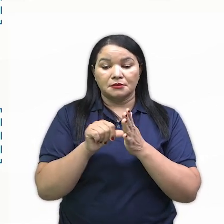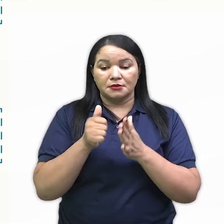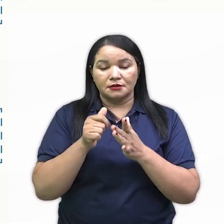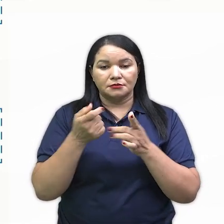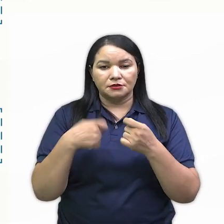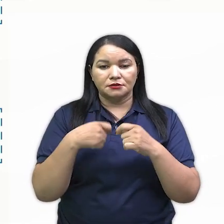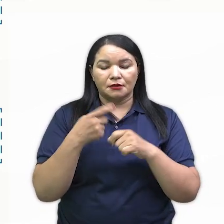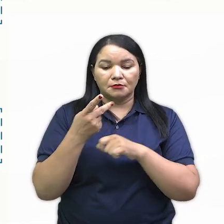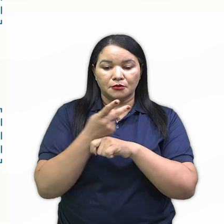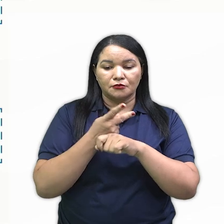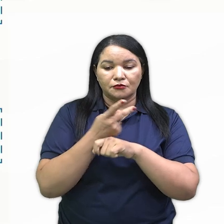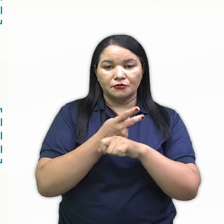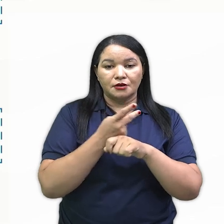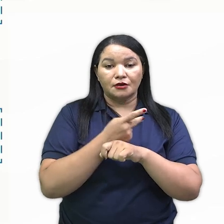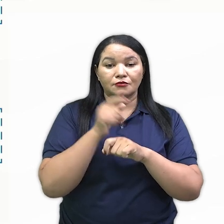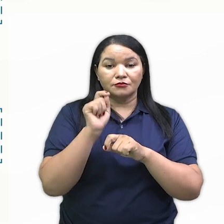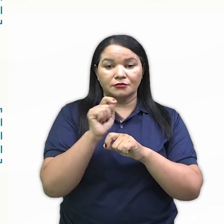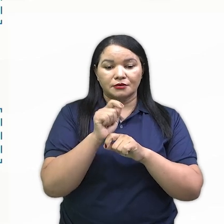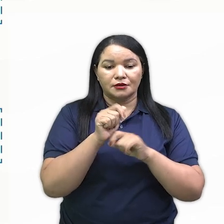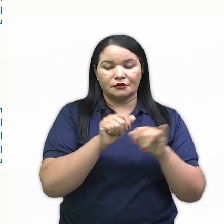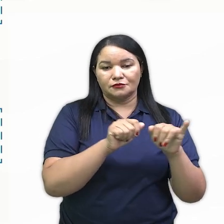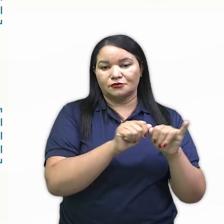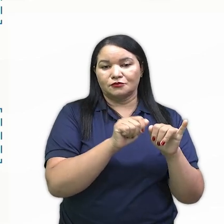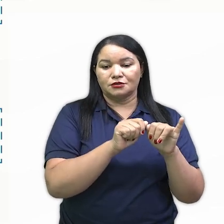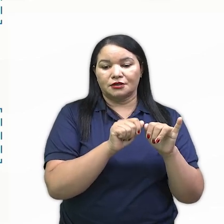é procurar o sujeito, olha só.